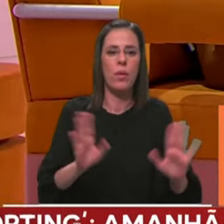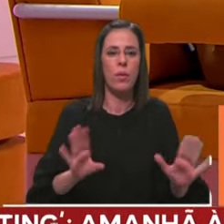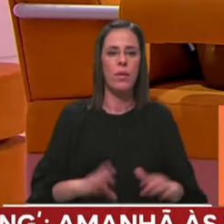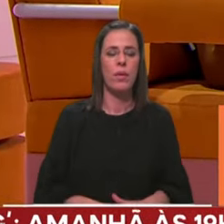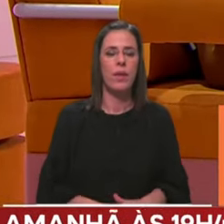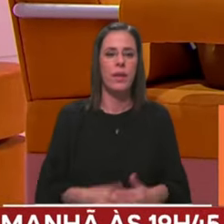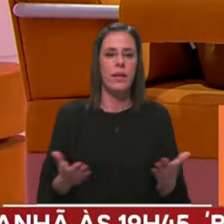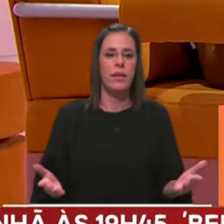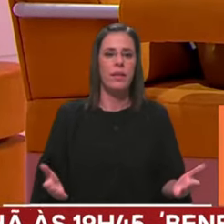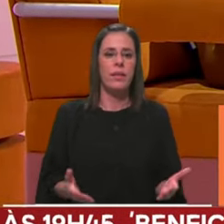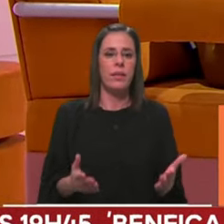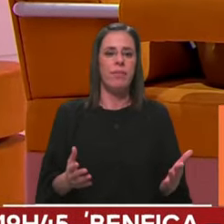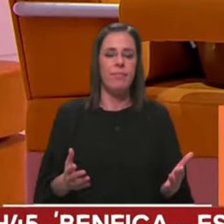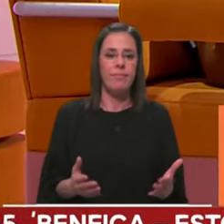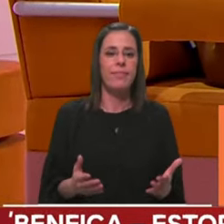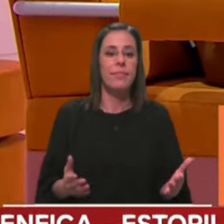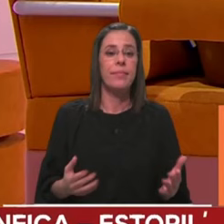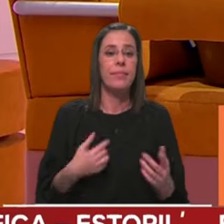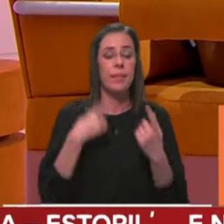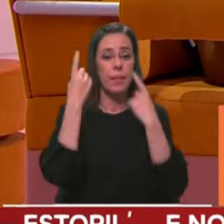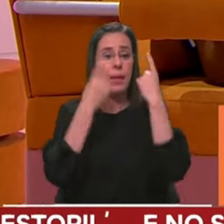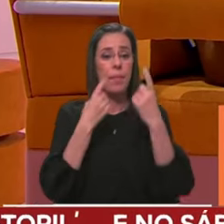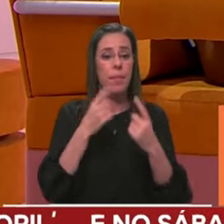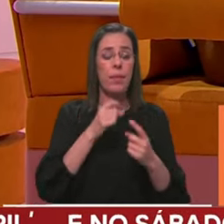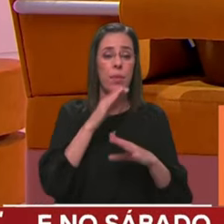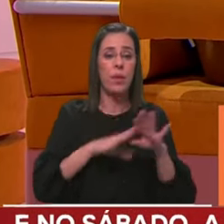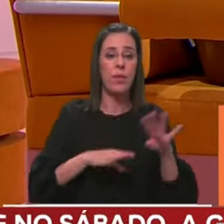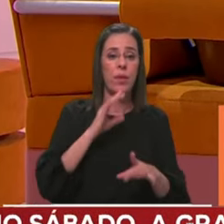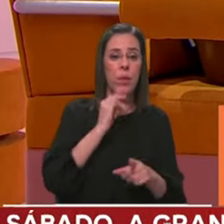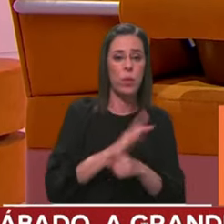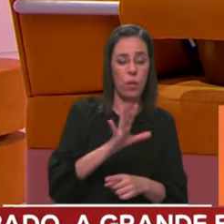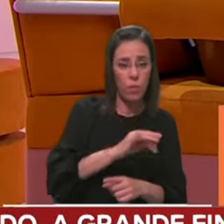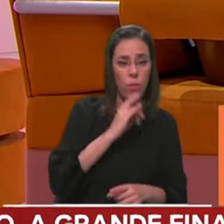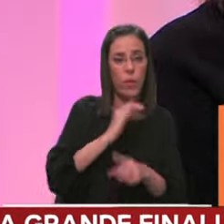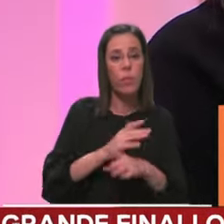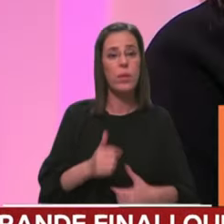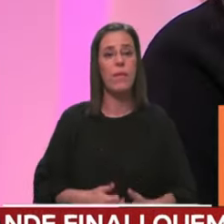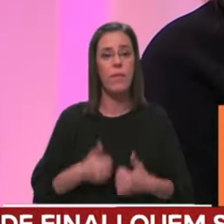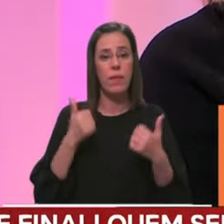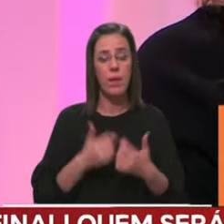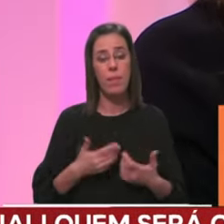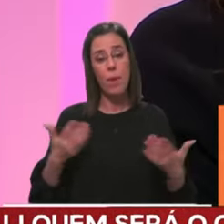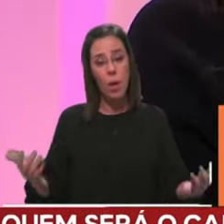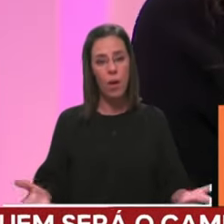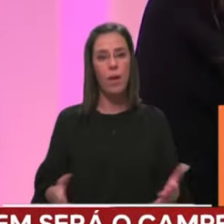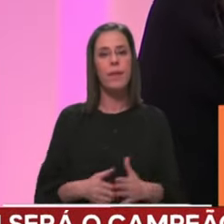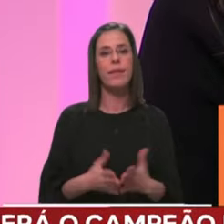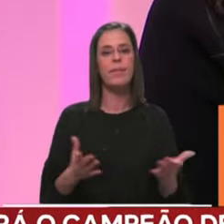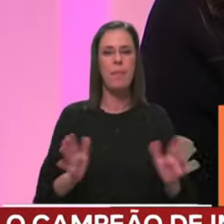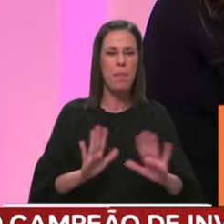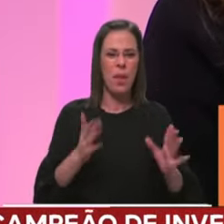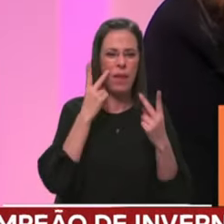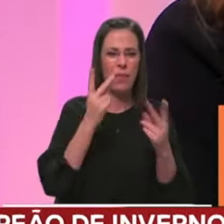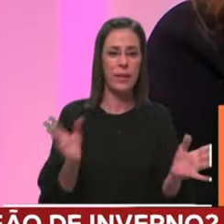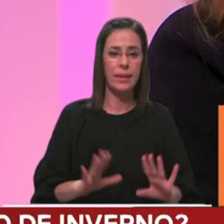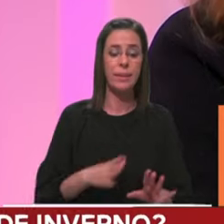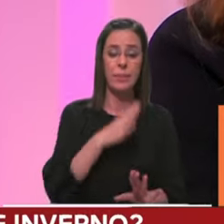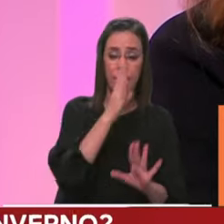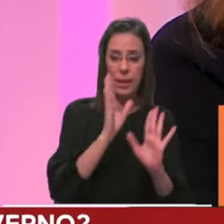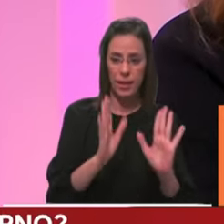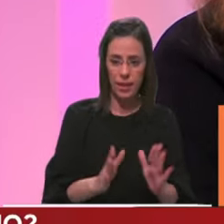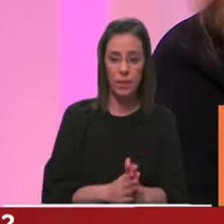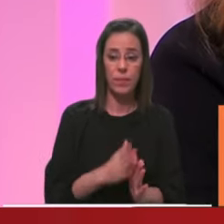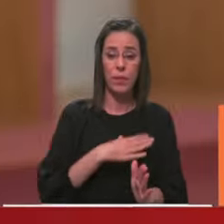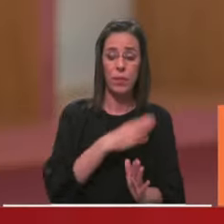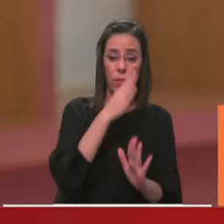que que que que penso que podia fazer de outra forma que podia ter feito melhor que e portanto PR deixa-me dizer-te